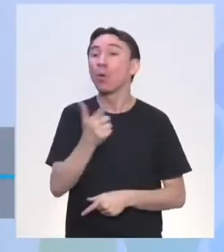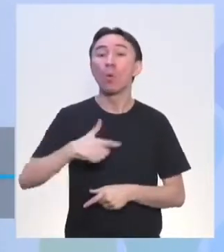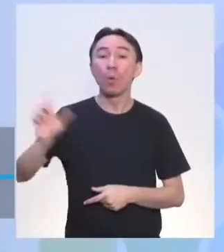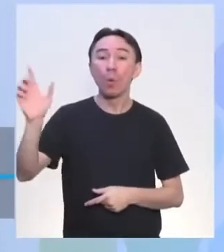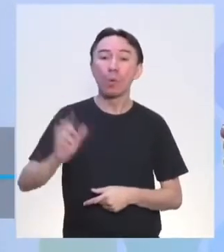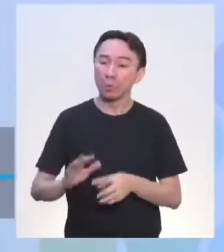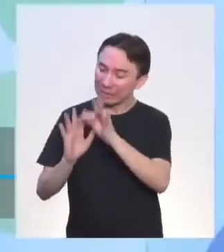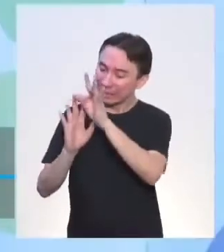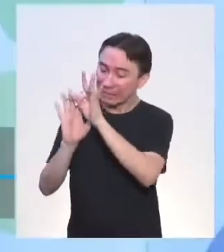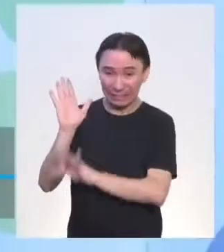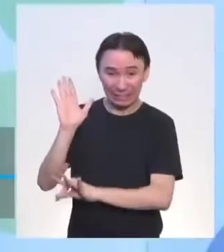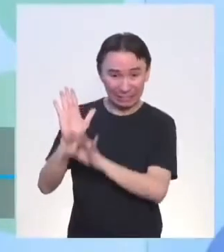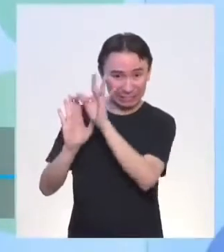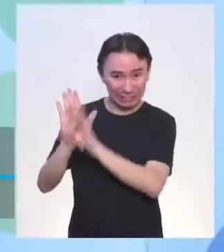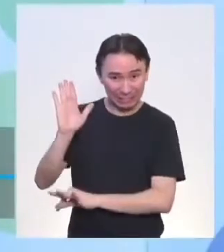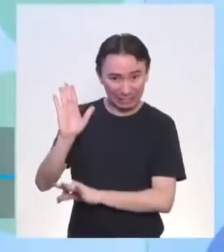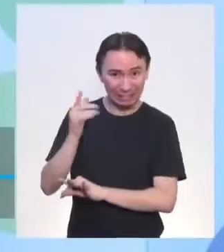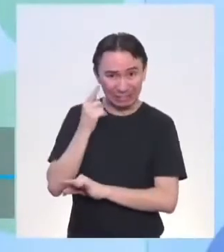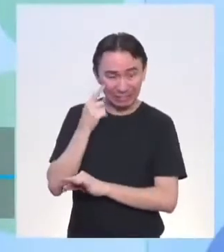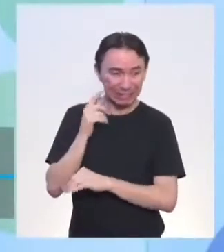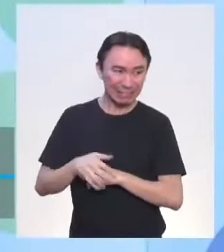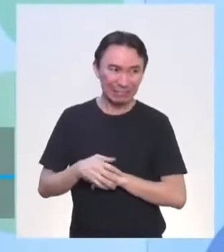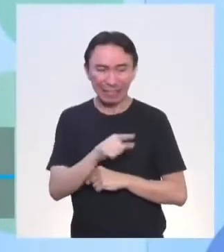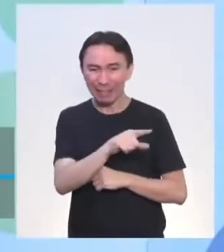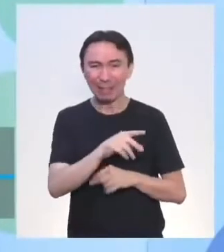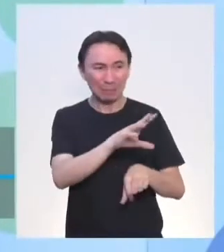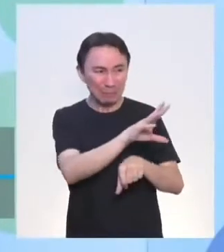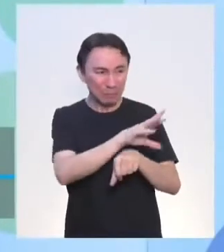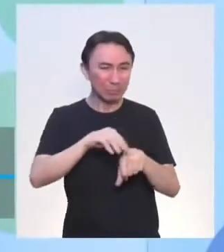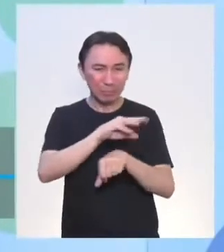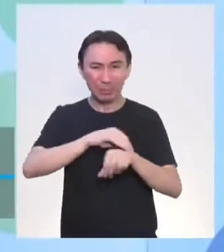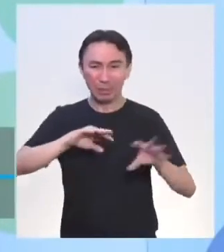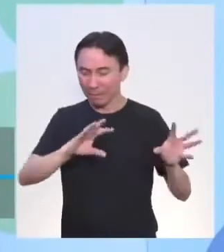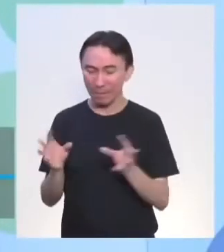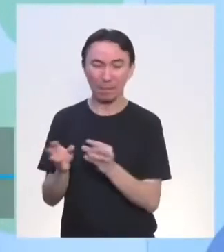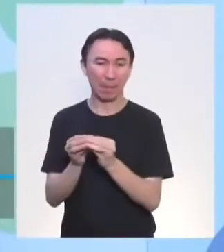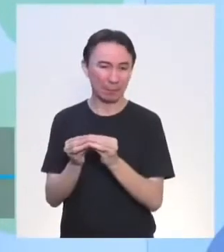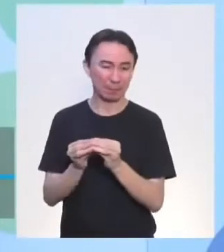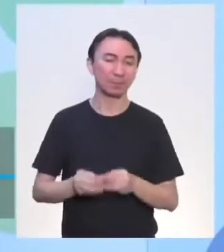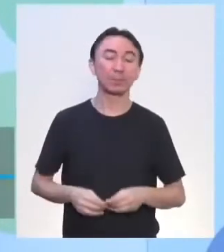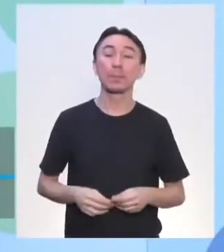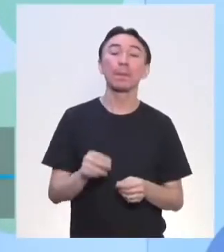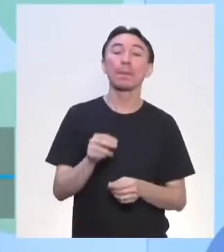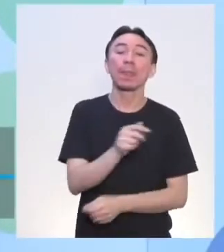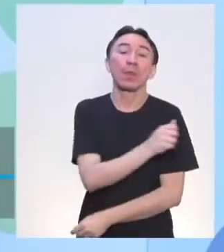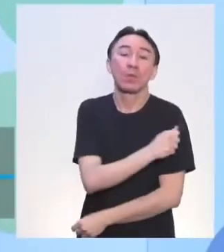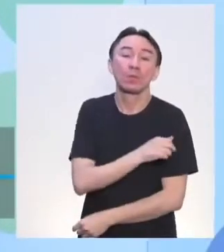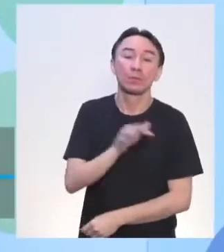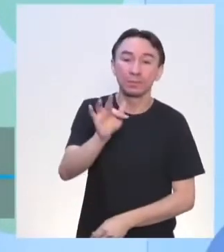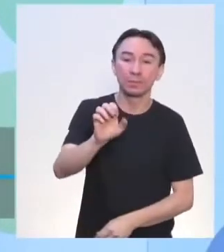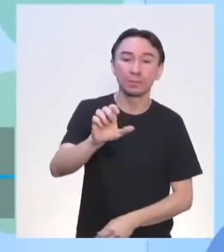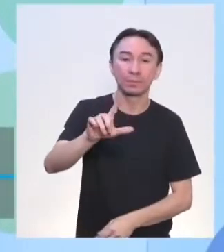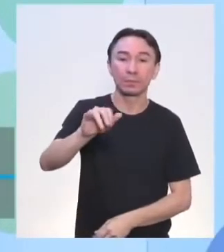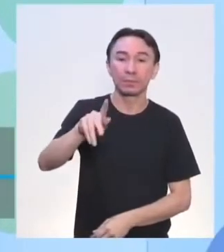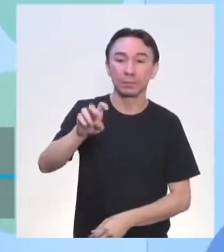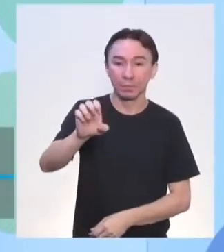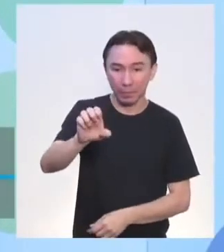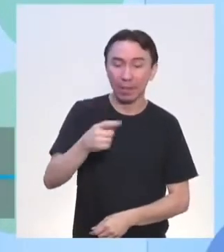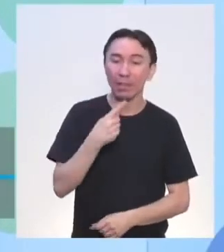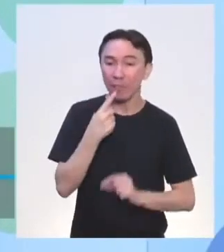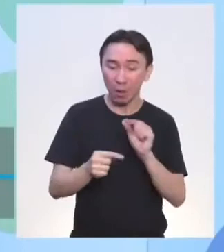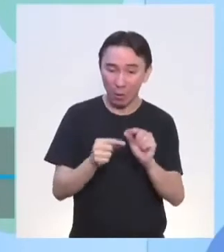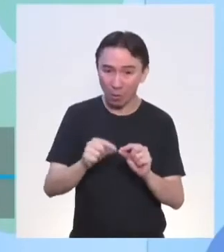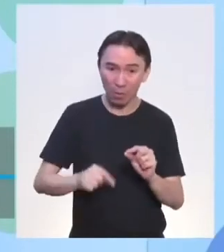mais importantes. Aí seria reescrever, né? Retextualizar. O aluno Felipe colocou assim, ó: deixar o texto mais simples